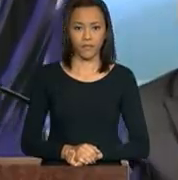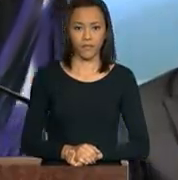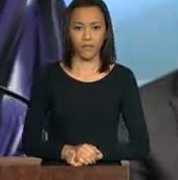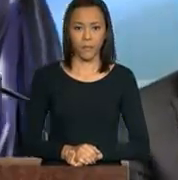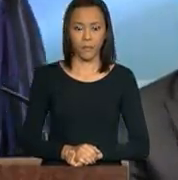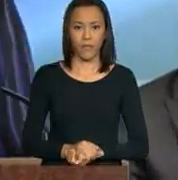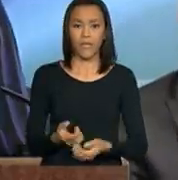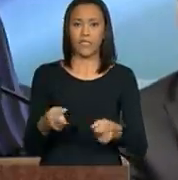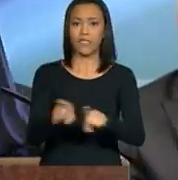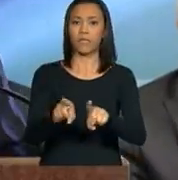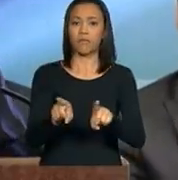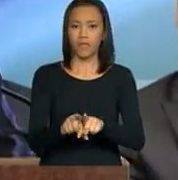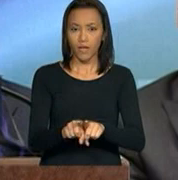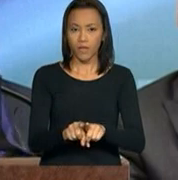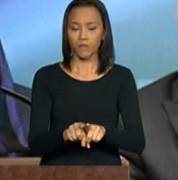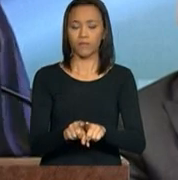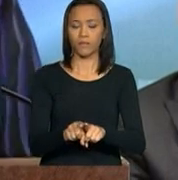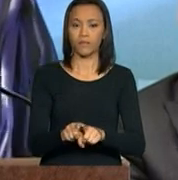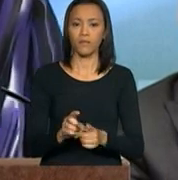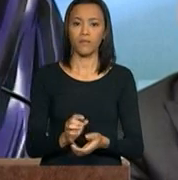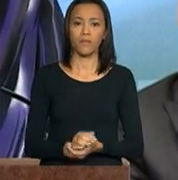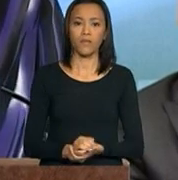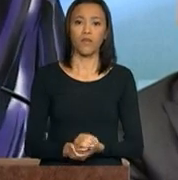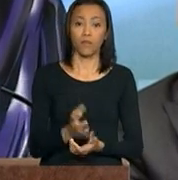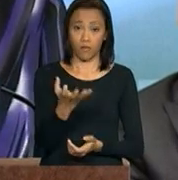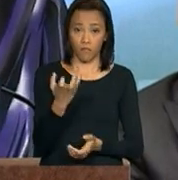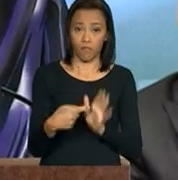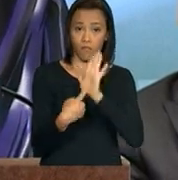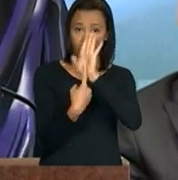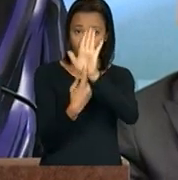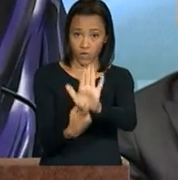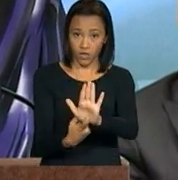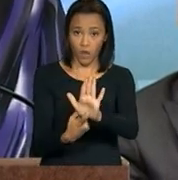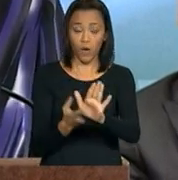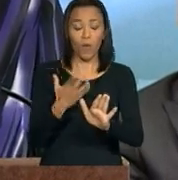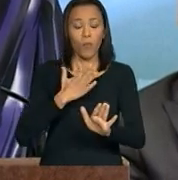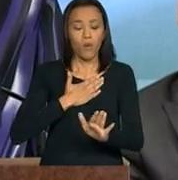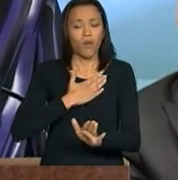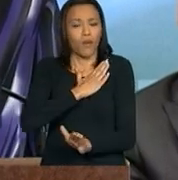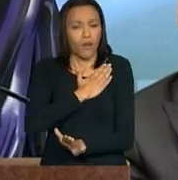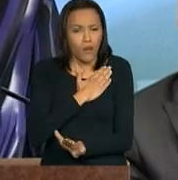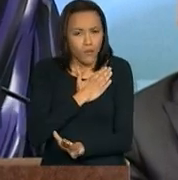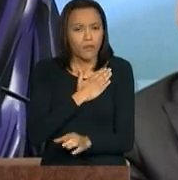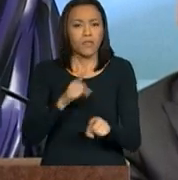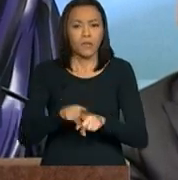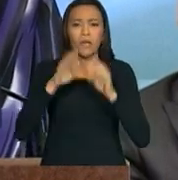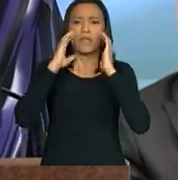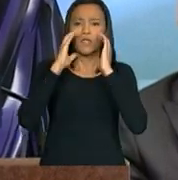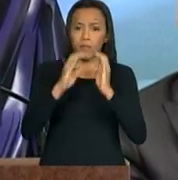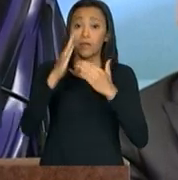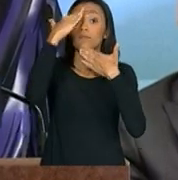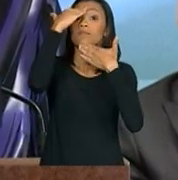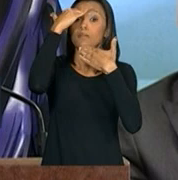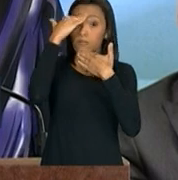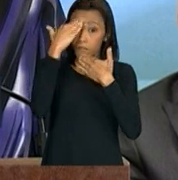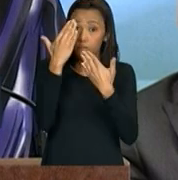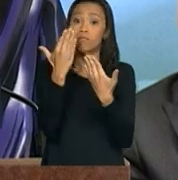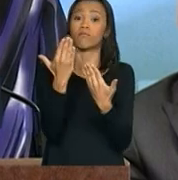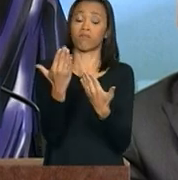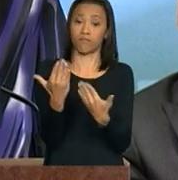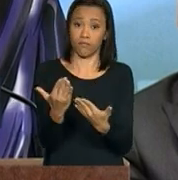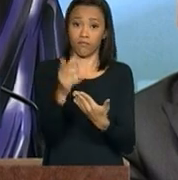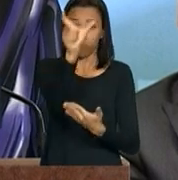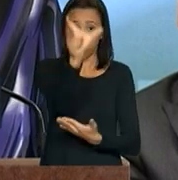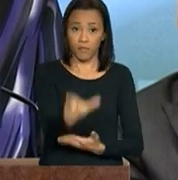eu faço questão também de mostrar o meu carinho o meu respeito e a minha gratidão por